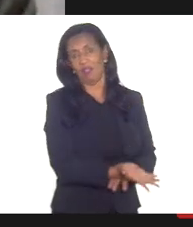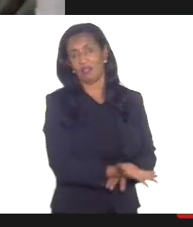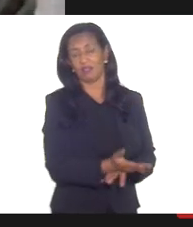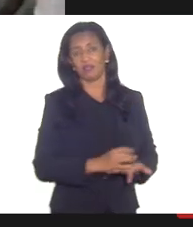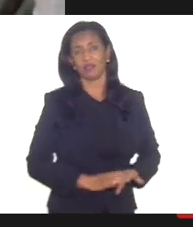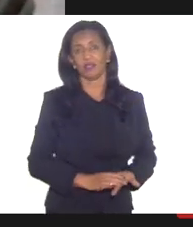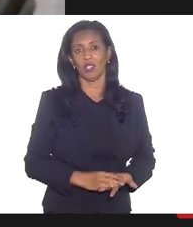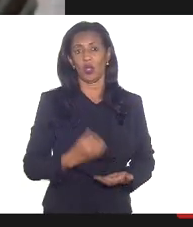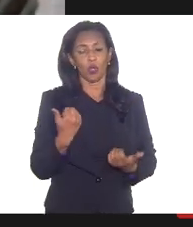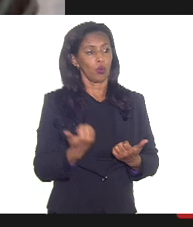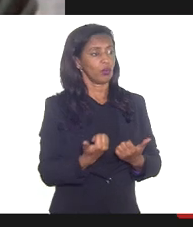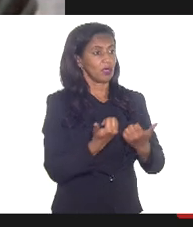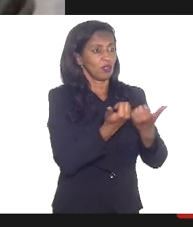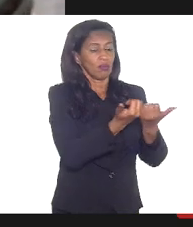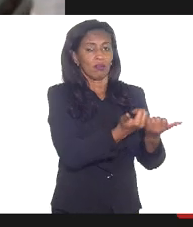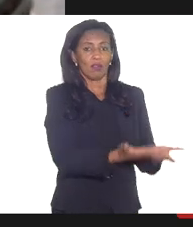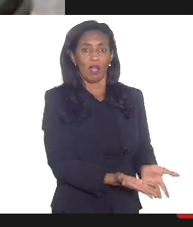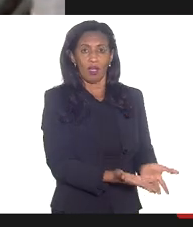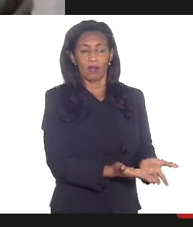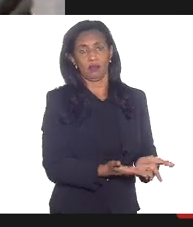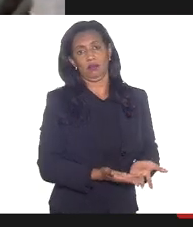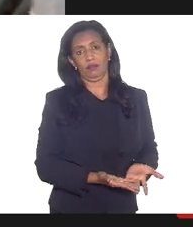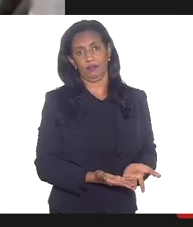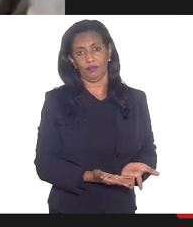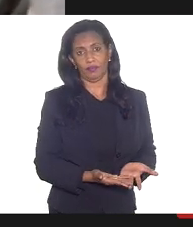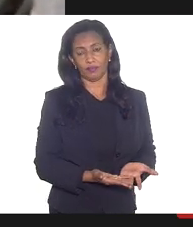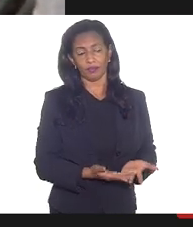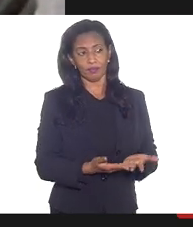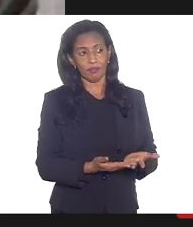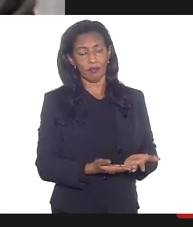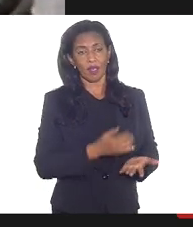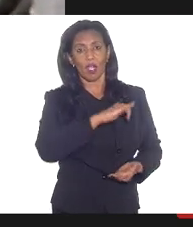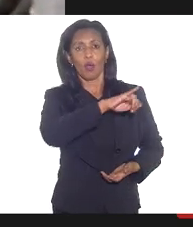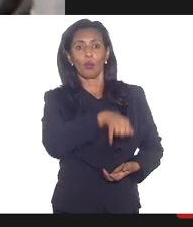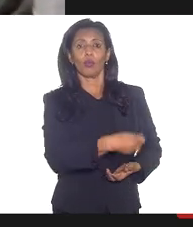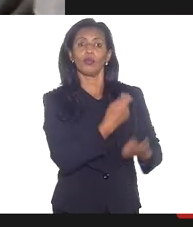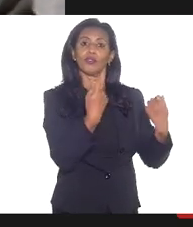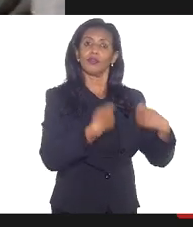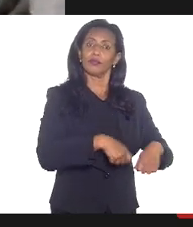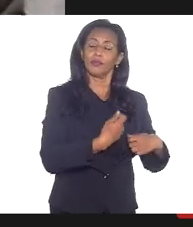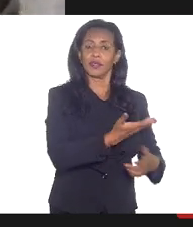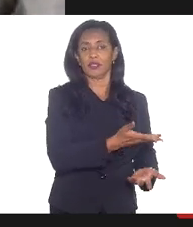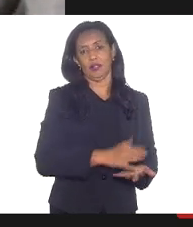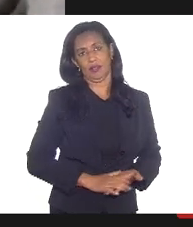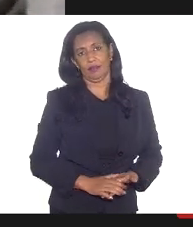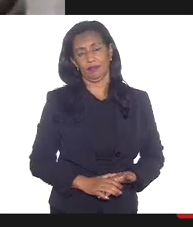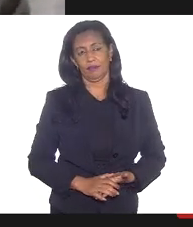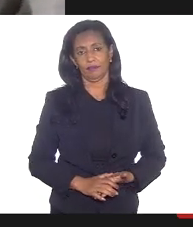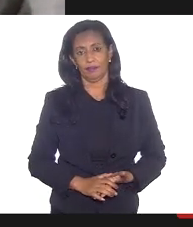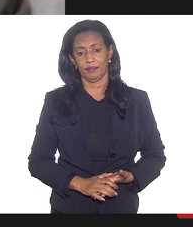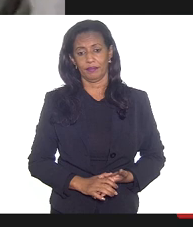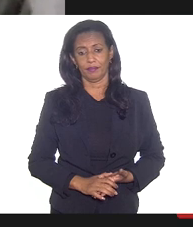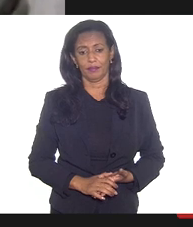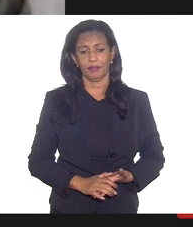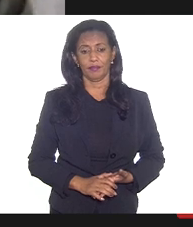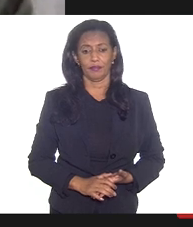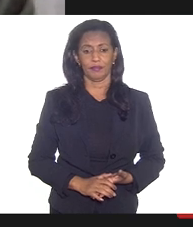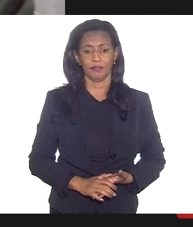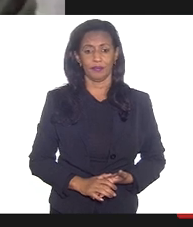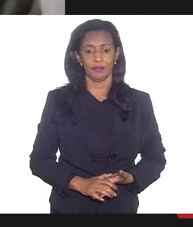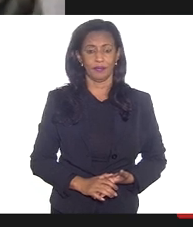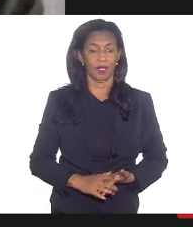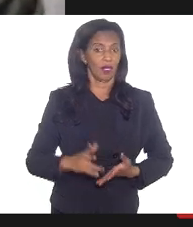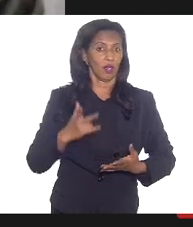não está sendo dada a visibilidade que precisa. Então, assim, não tá dando, não estou